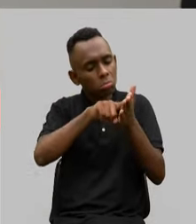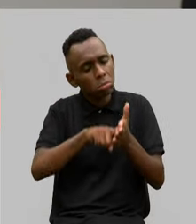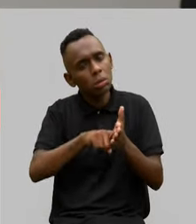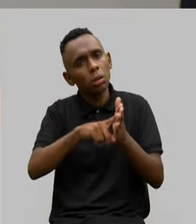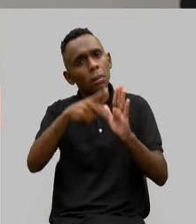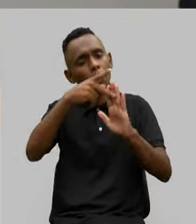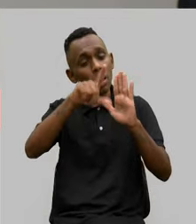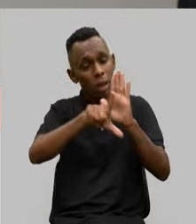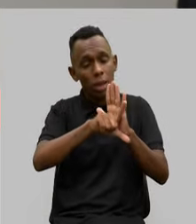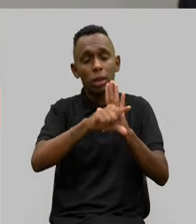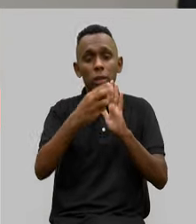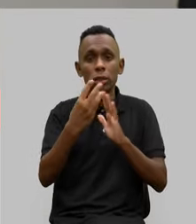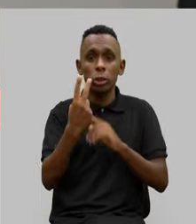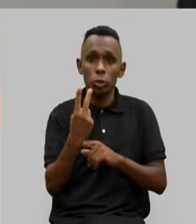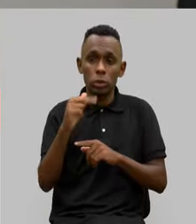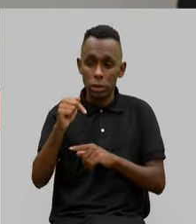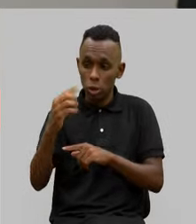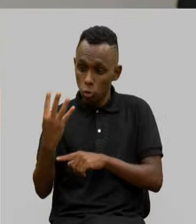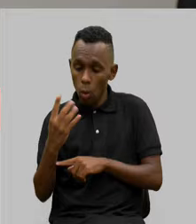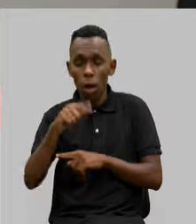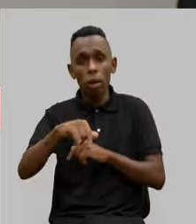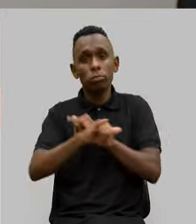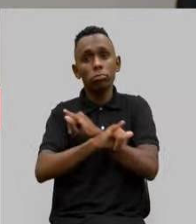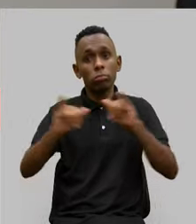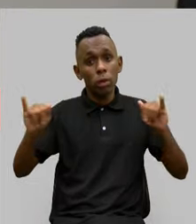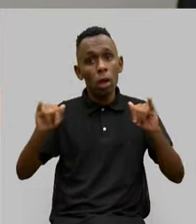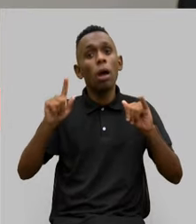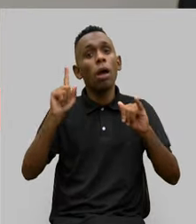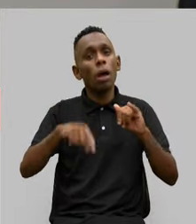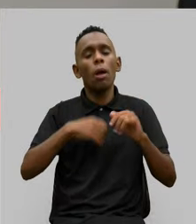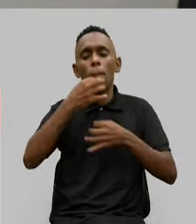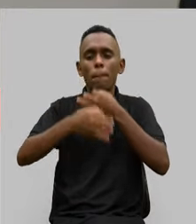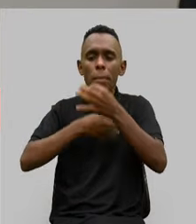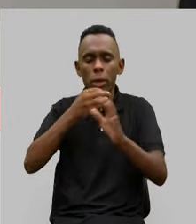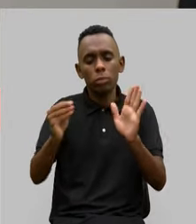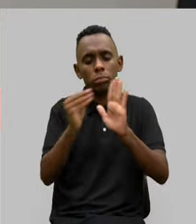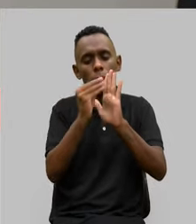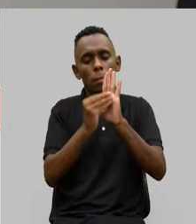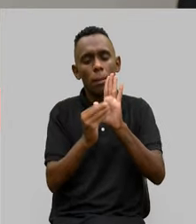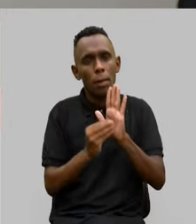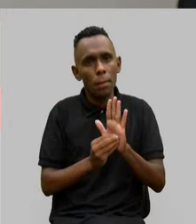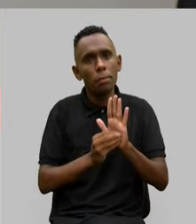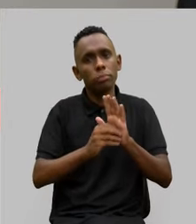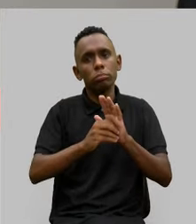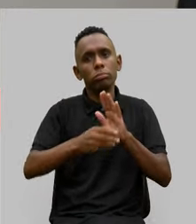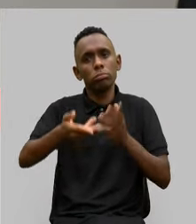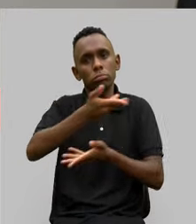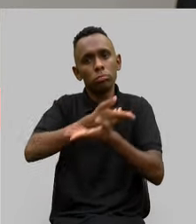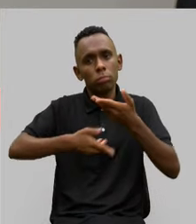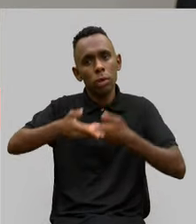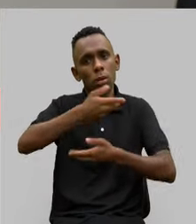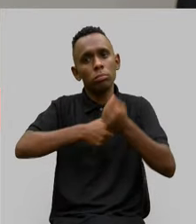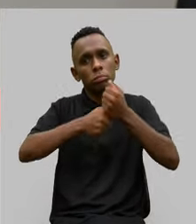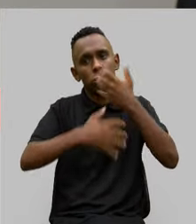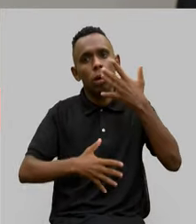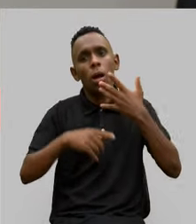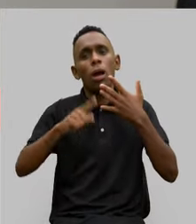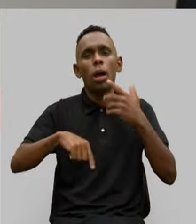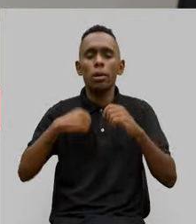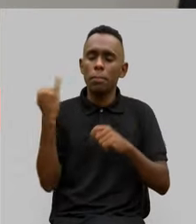3274 eh divulgá-lo deixar opinião isso MOV enta a a tramitação